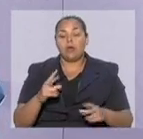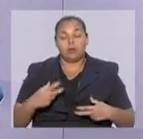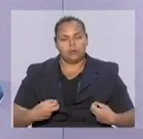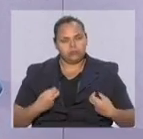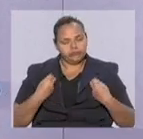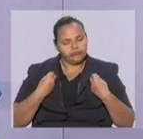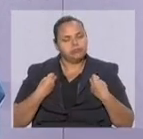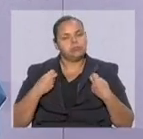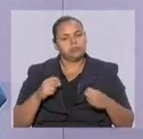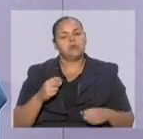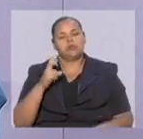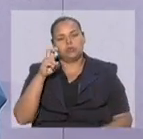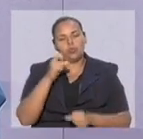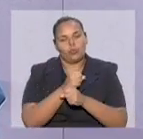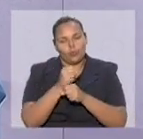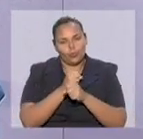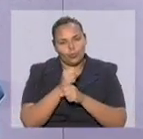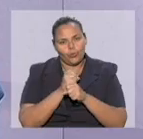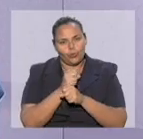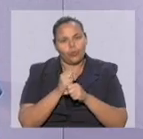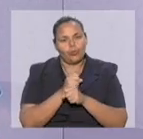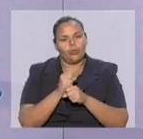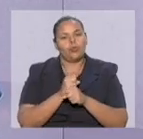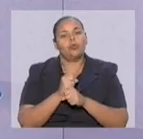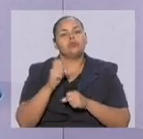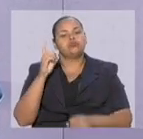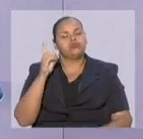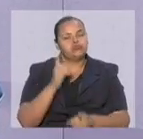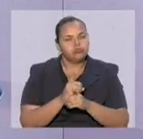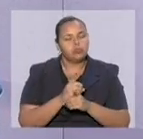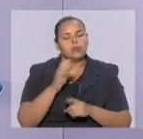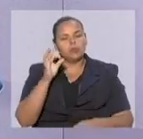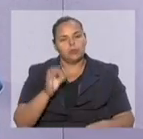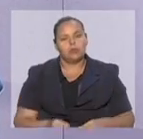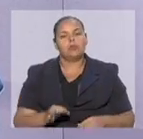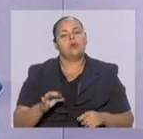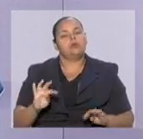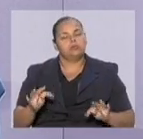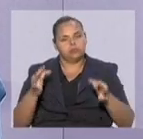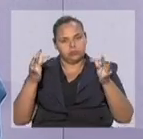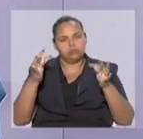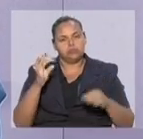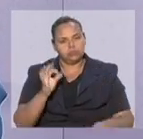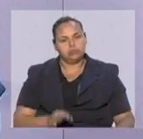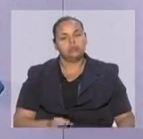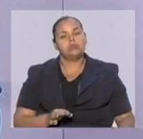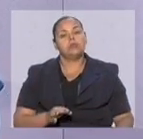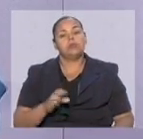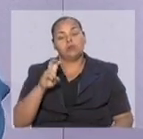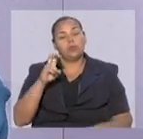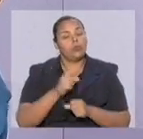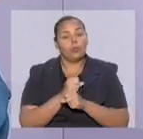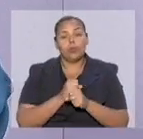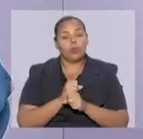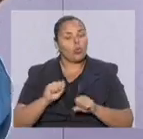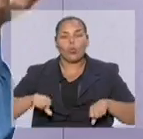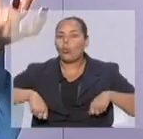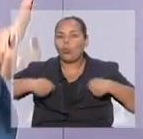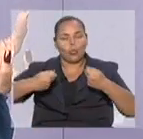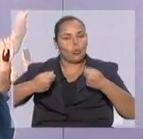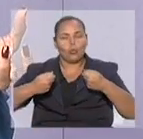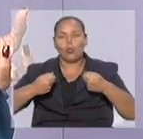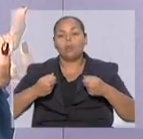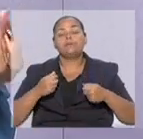câncer, sendo acompanhado durante 5 anos, com o diagnóstico correto, com o tratamento correto, dentro de 5 anos ele